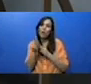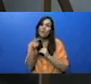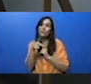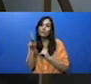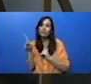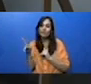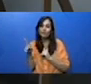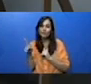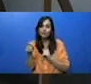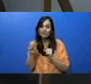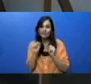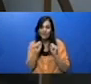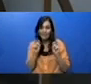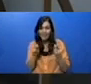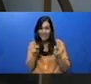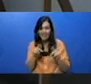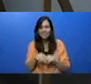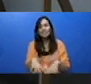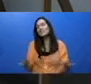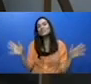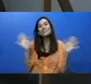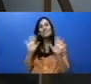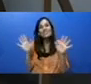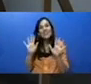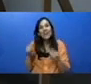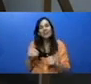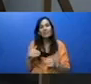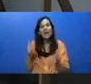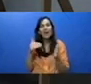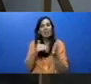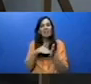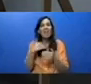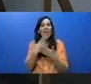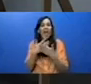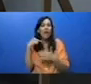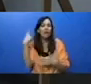professora ou professor. Tchau e até a nossa próxima aula. Fiquem com Deus.